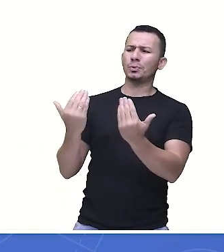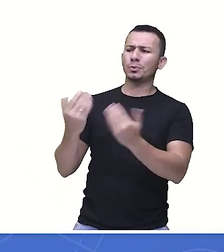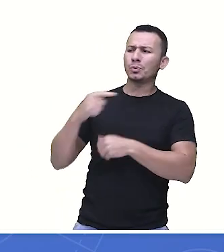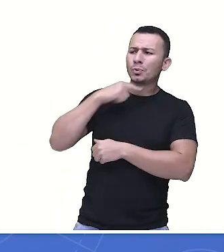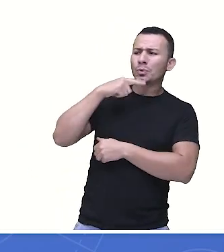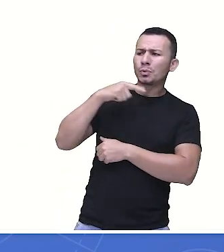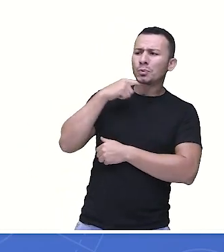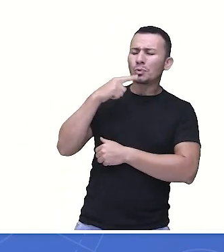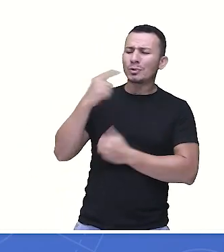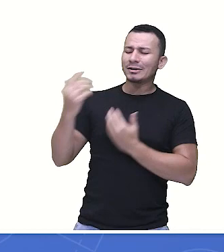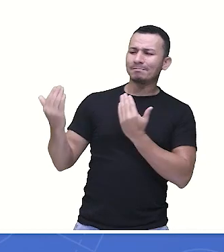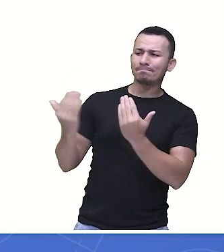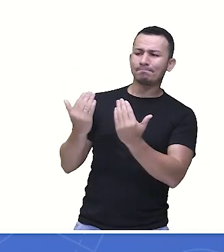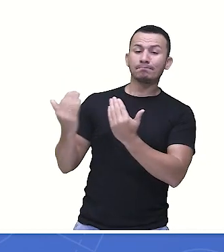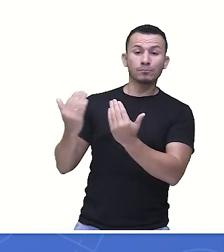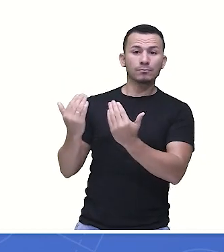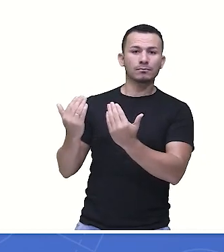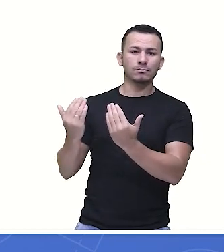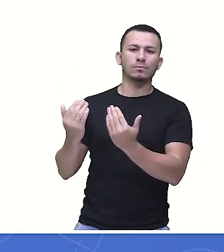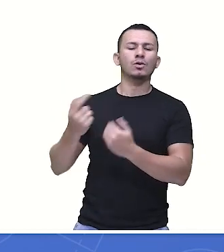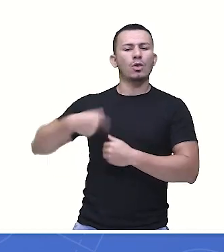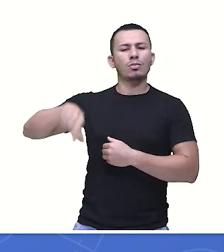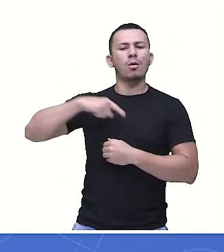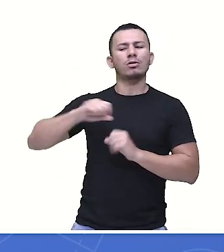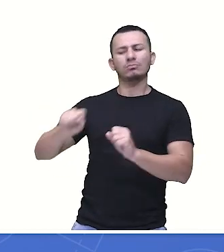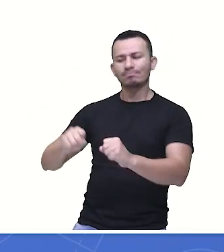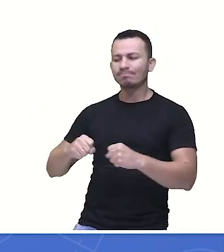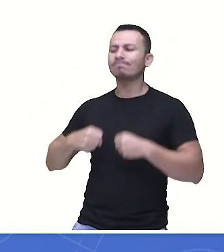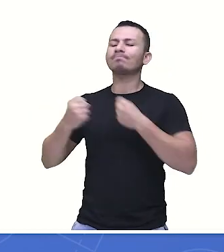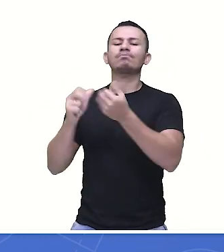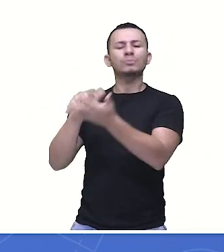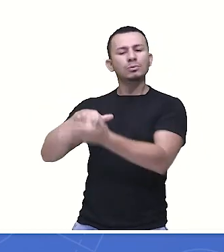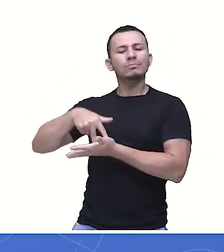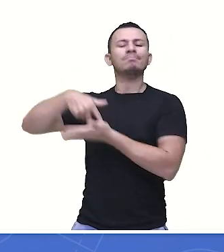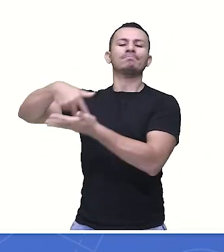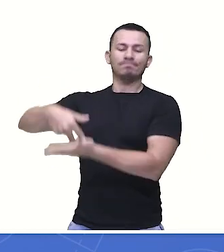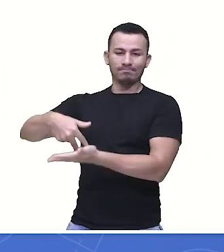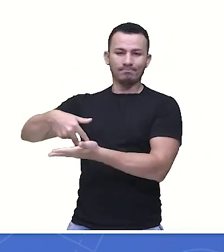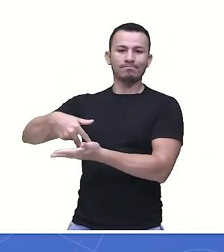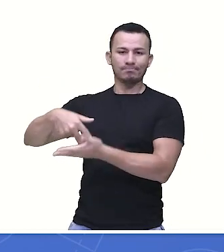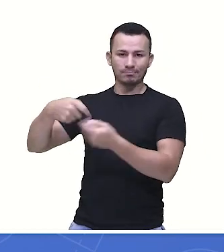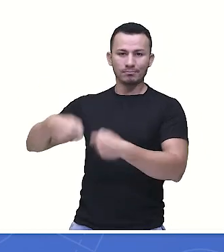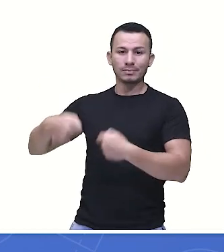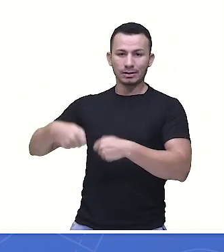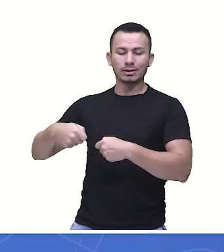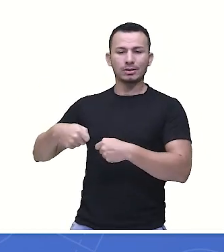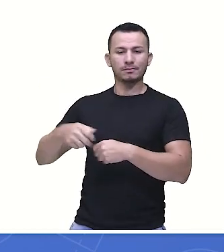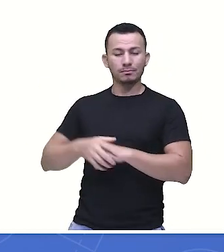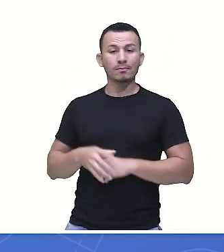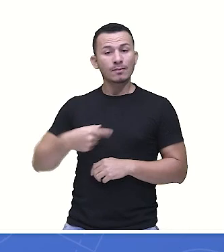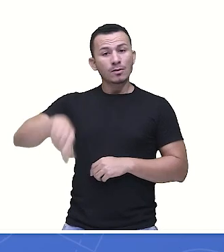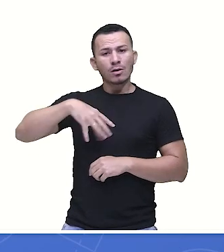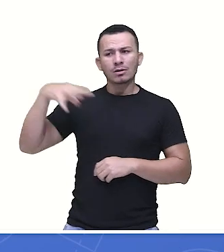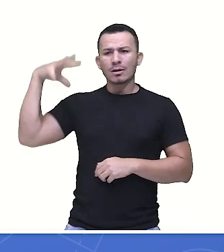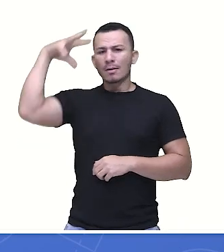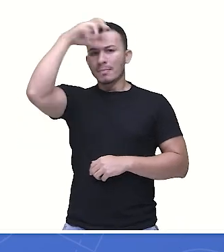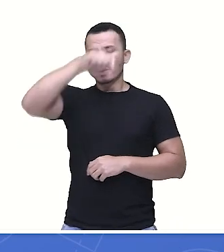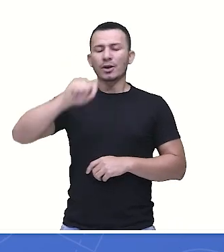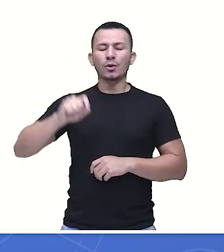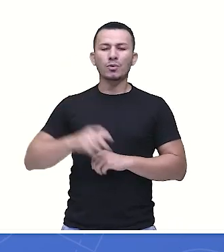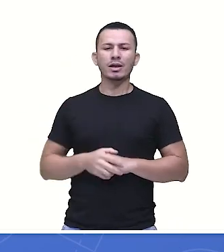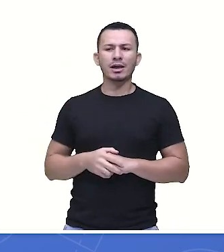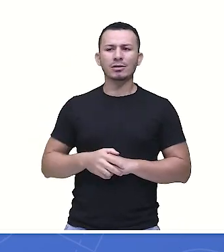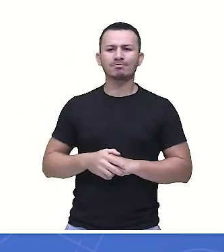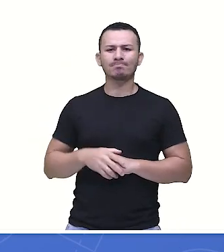Né? E o Morin diz que é preciso que a gente enfrente as incertezas. Aprender a navegar num oceano